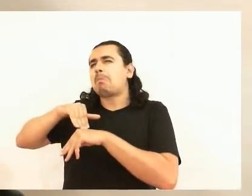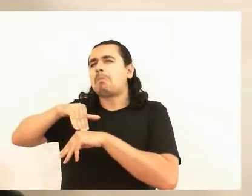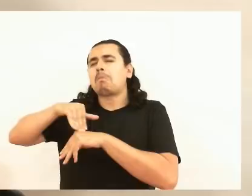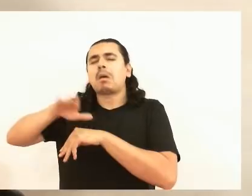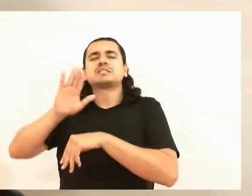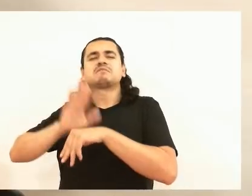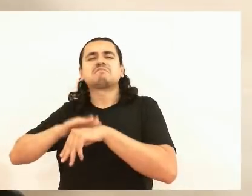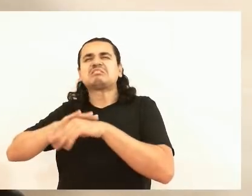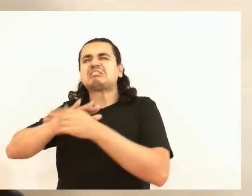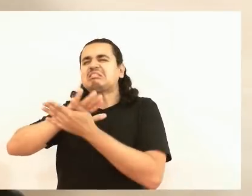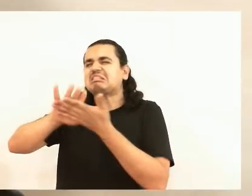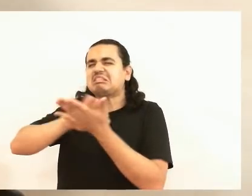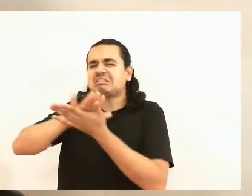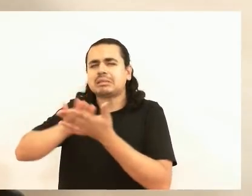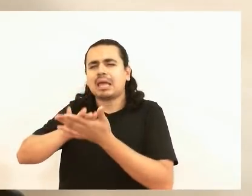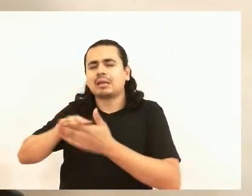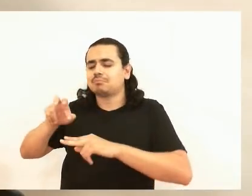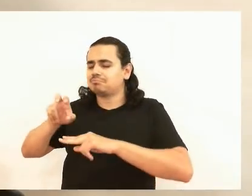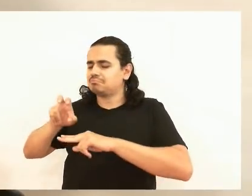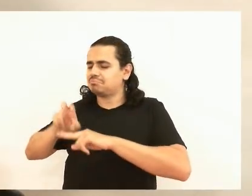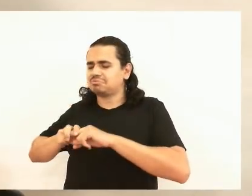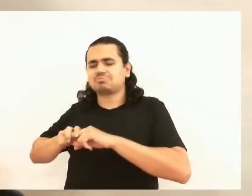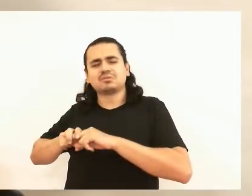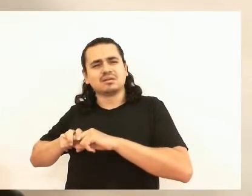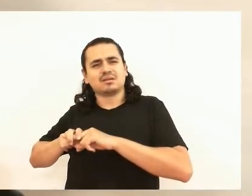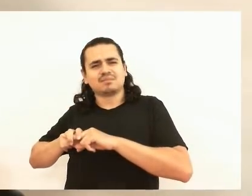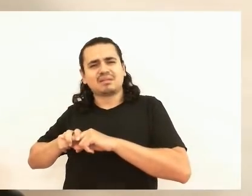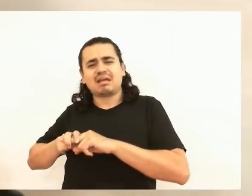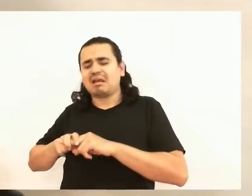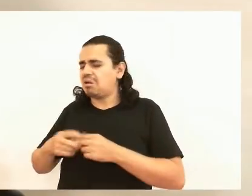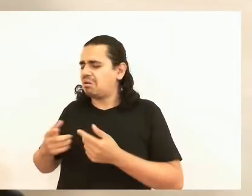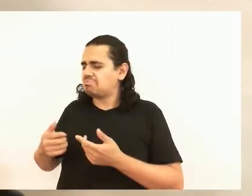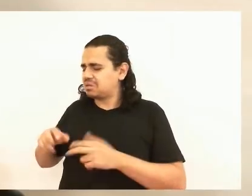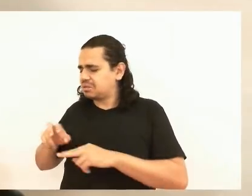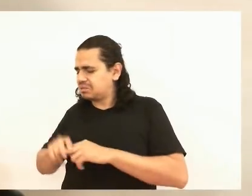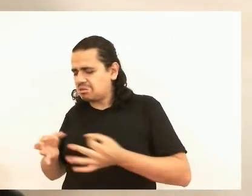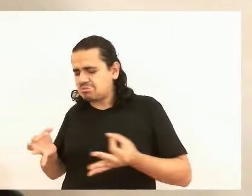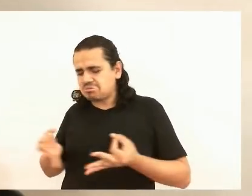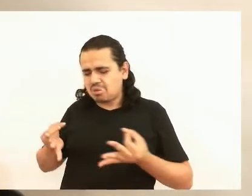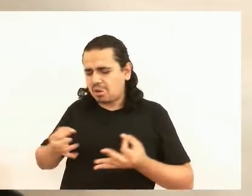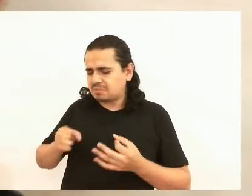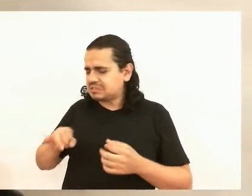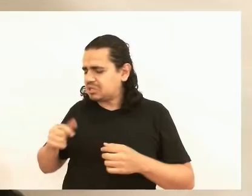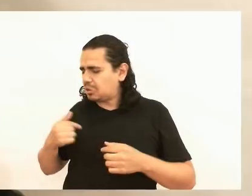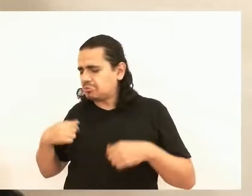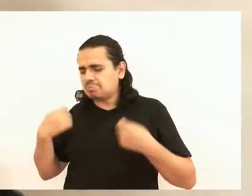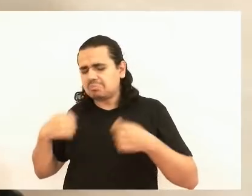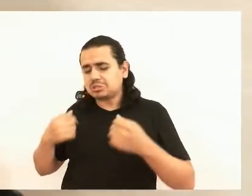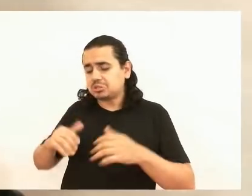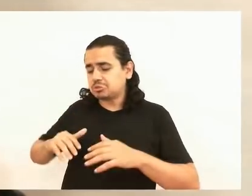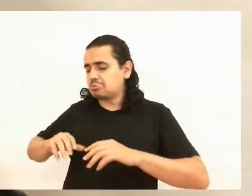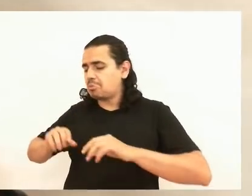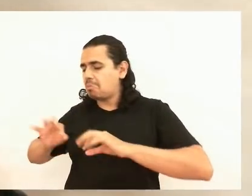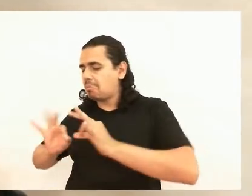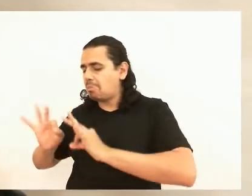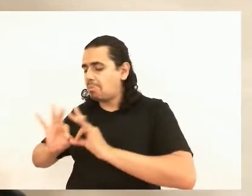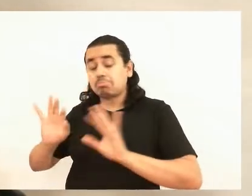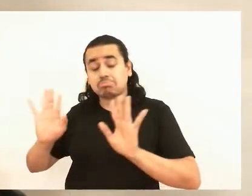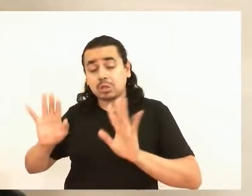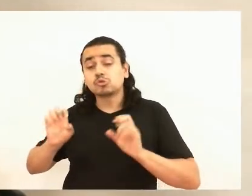fazer nada ou revelar nessa cadeira foi seria muito top essa cadeira seu relacionamento a cadeira entre nascidos incluindo a